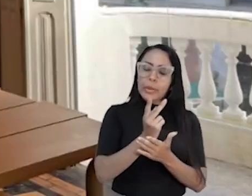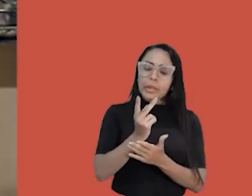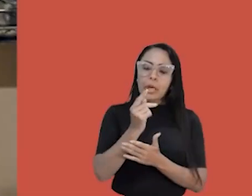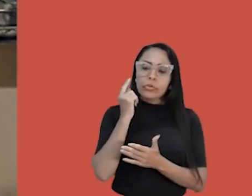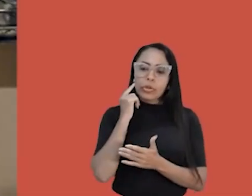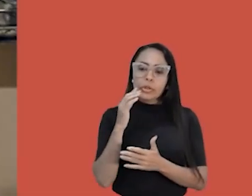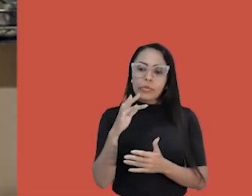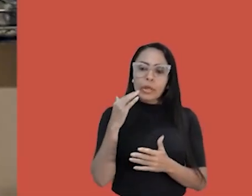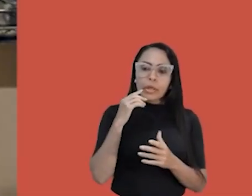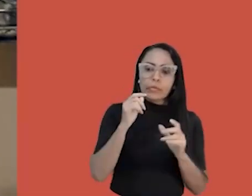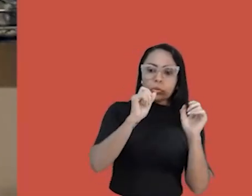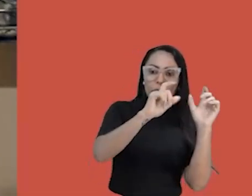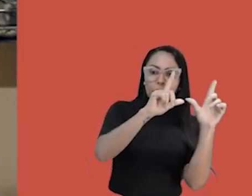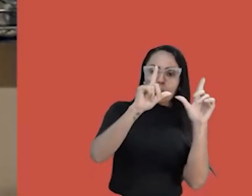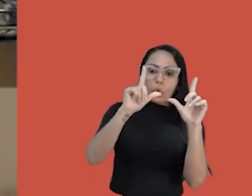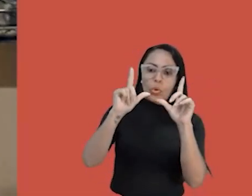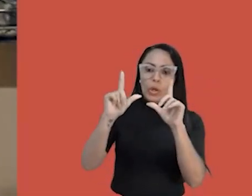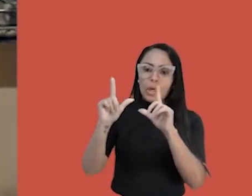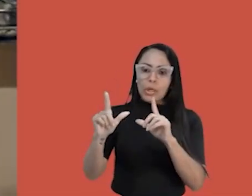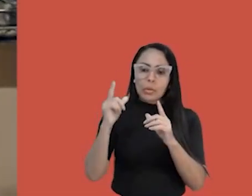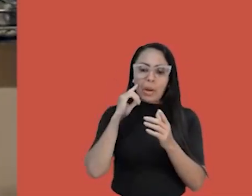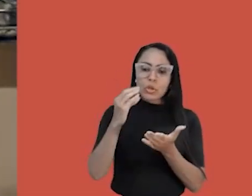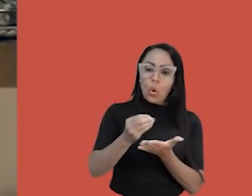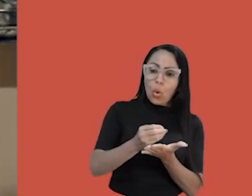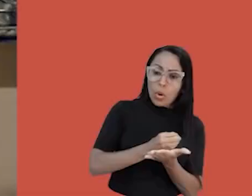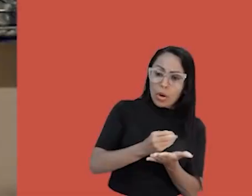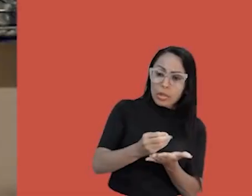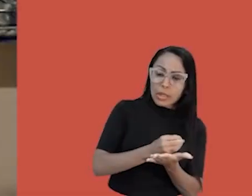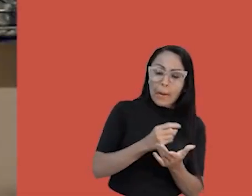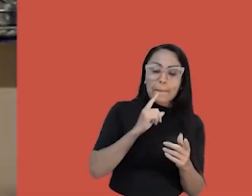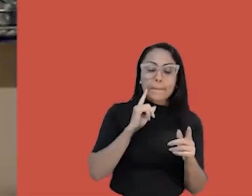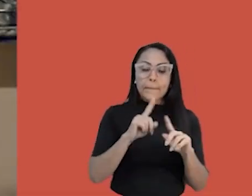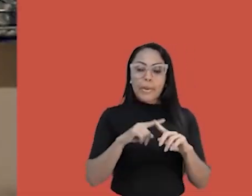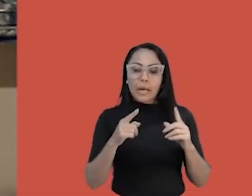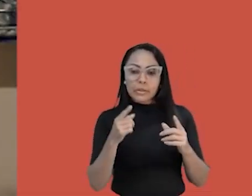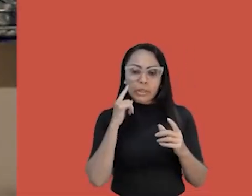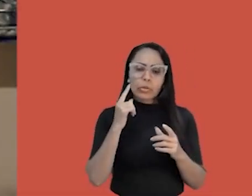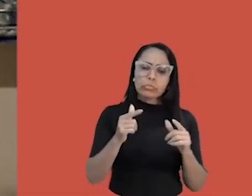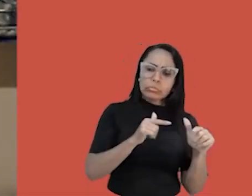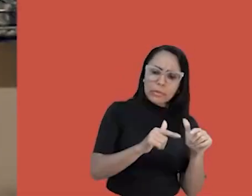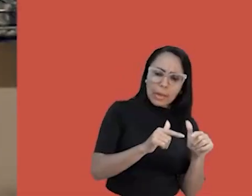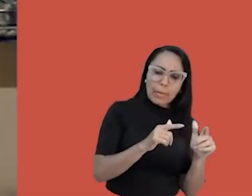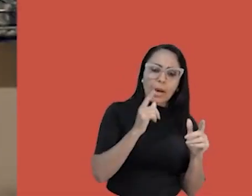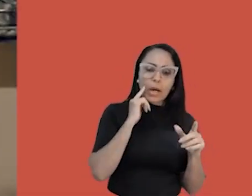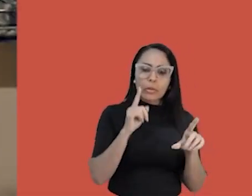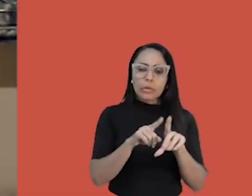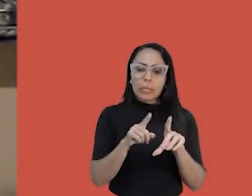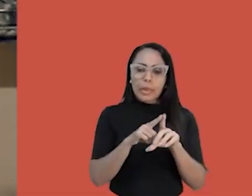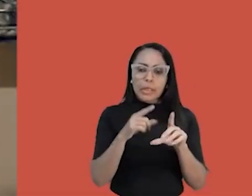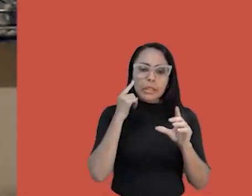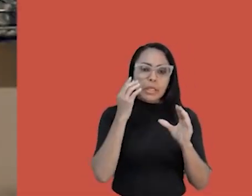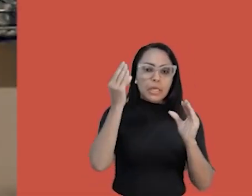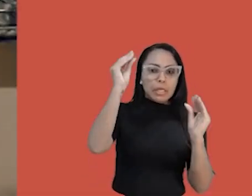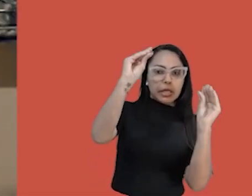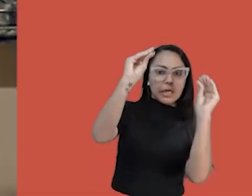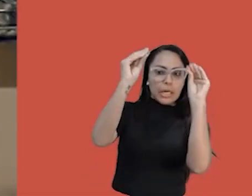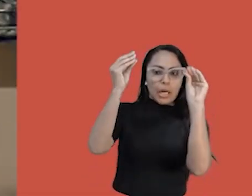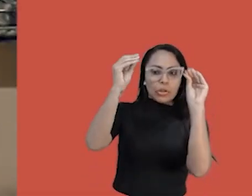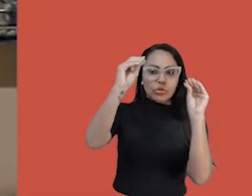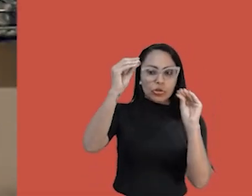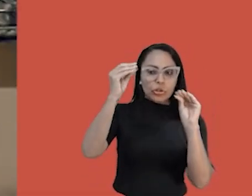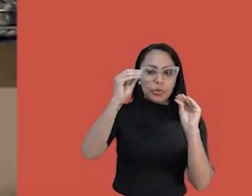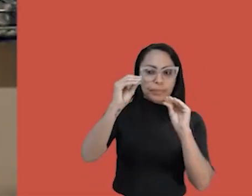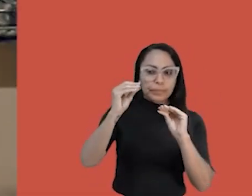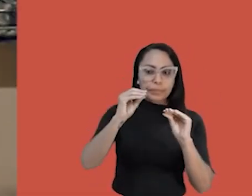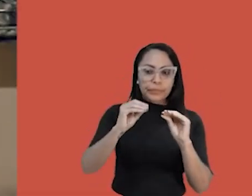que os quadros foram colocados de maneira mais orgânica. Isso. Mas ainda assim a gente tem um trabalho de, não só de encaixe, né? Mas de como